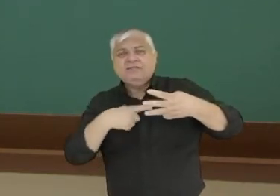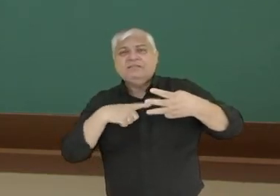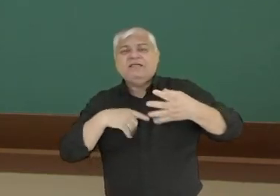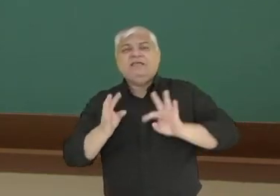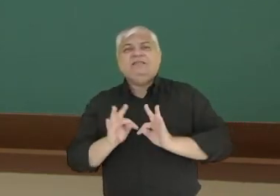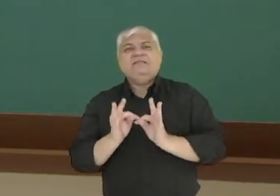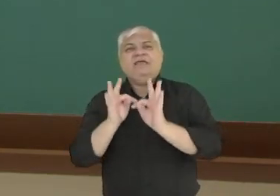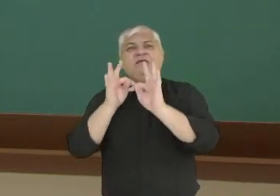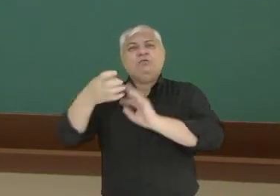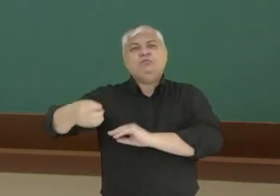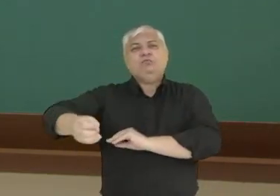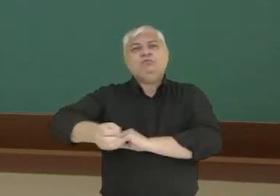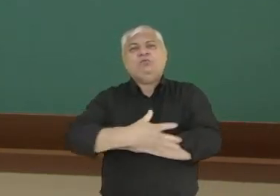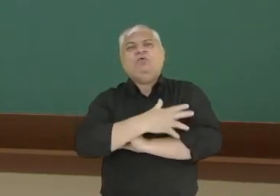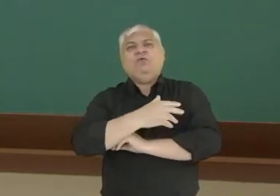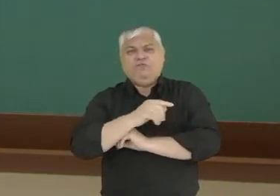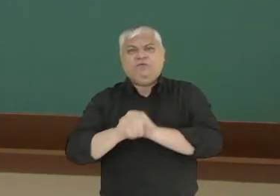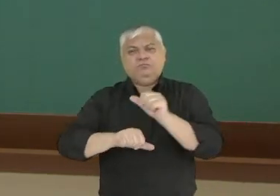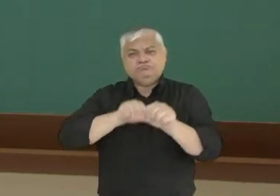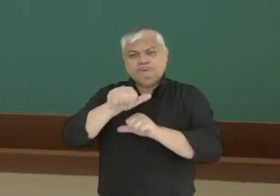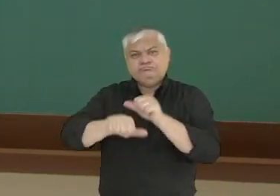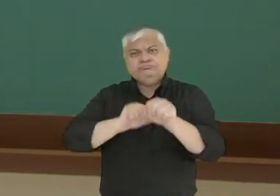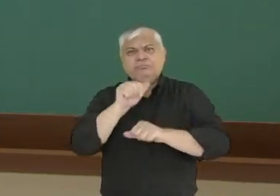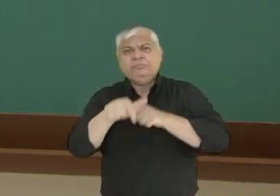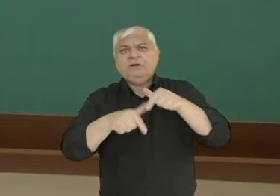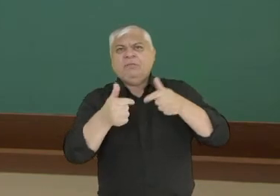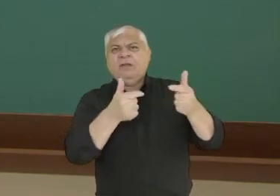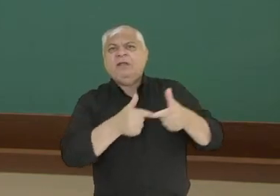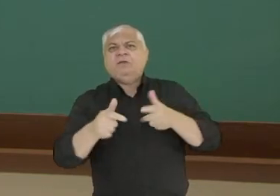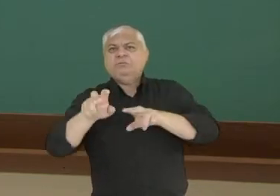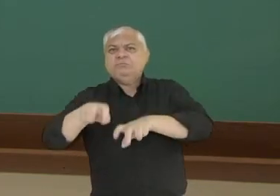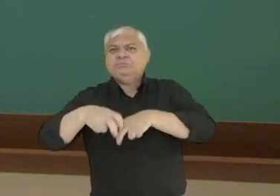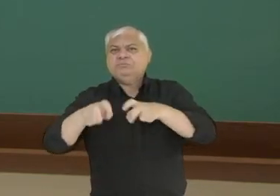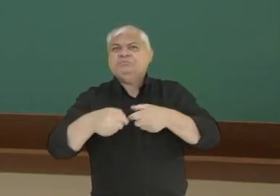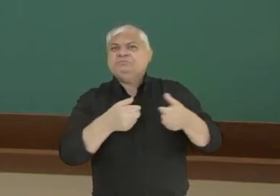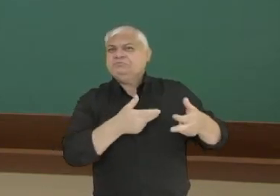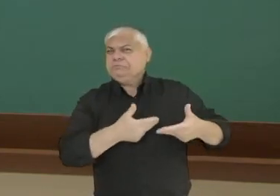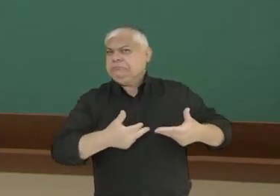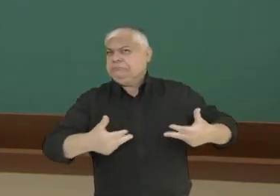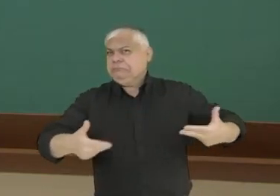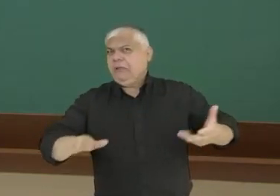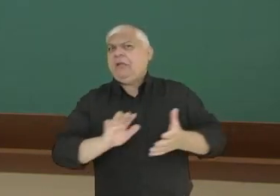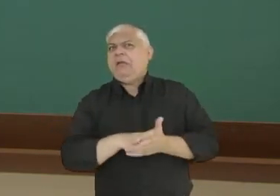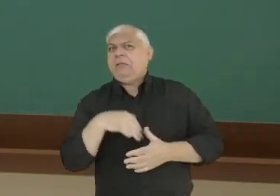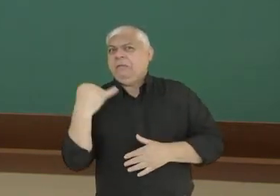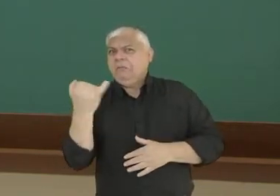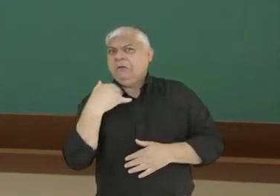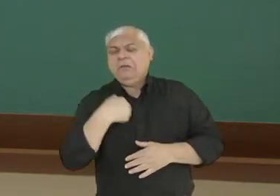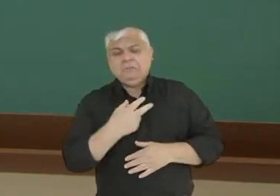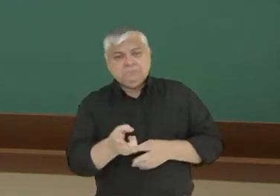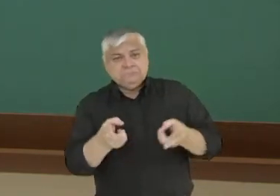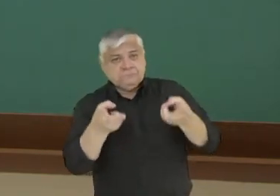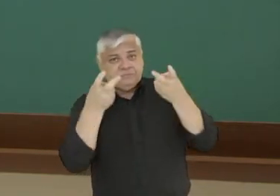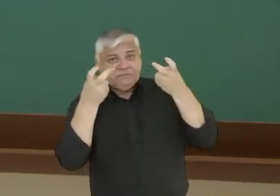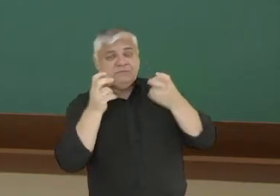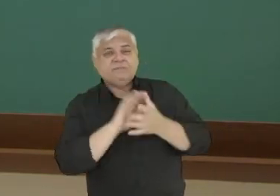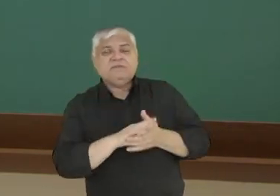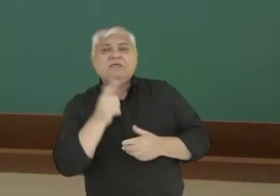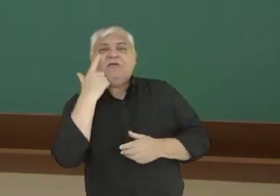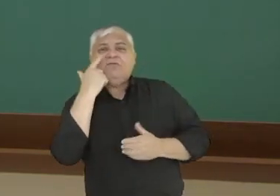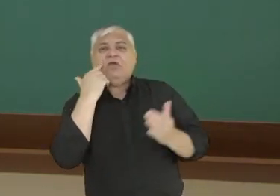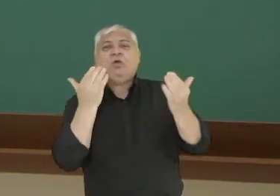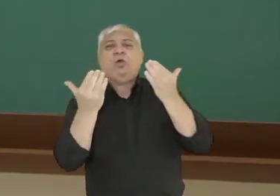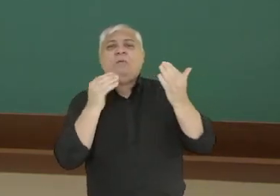emprego de tecnologia para o desenvolvimento da agropecuária é importantíssimo a gente fazer essa análise a gente comparar com